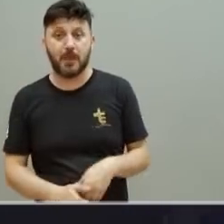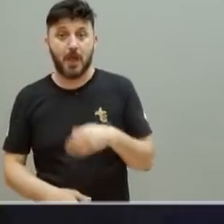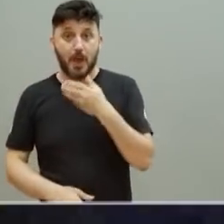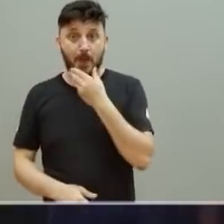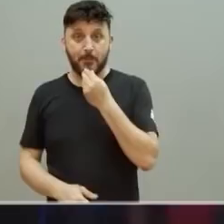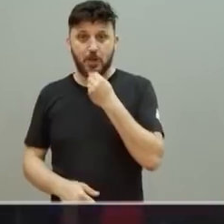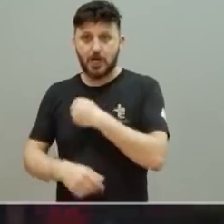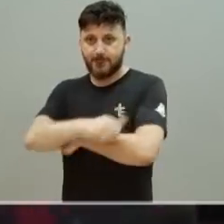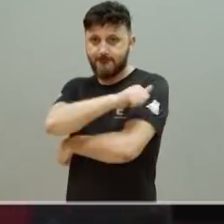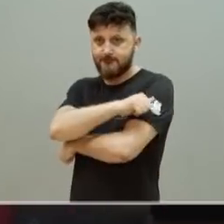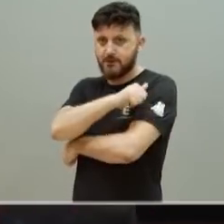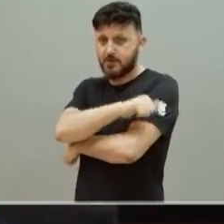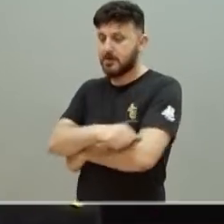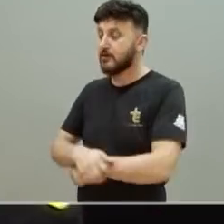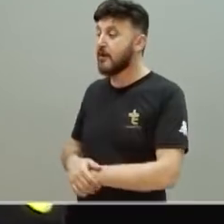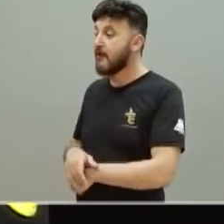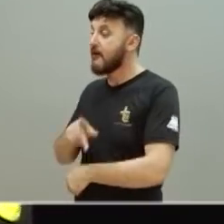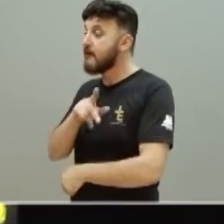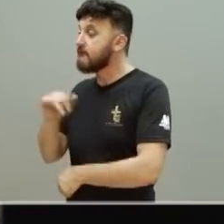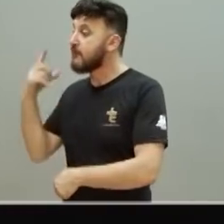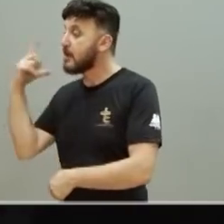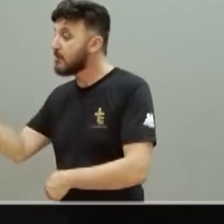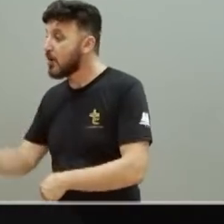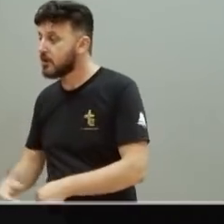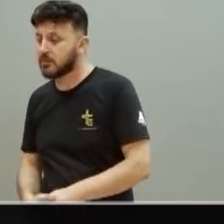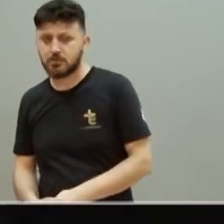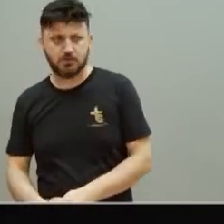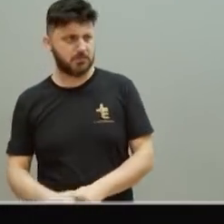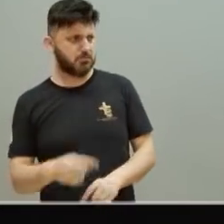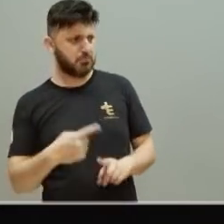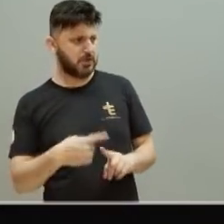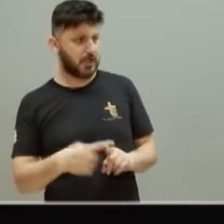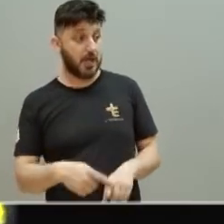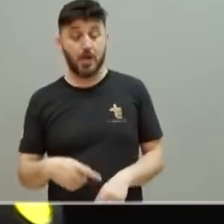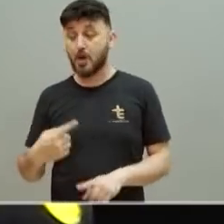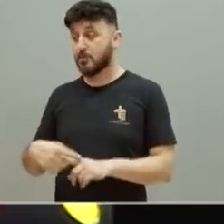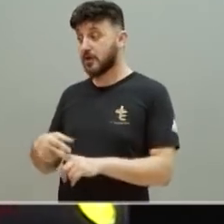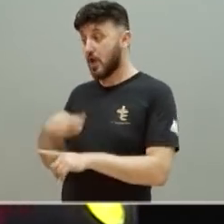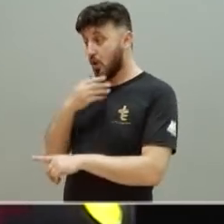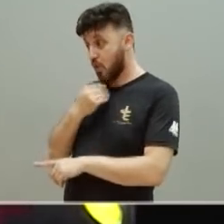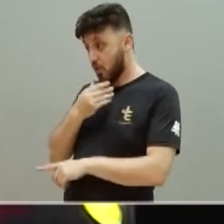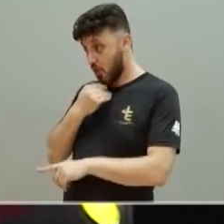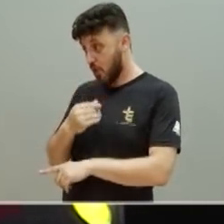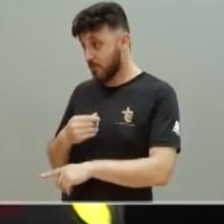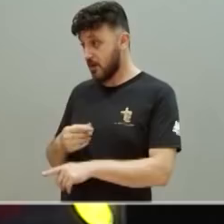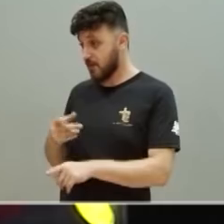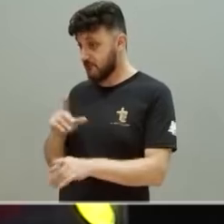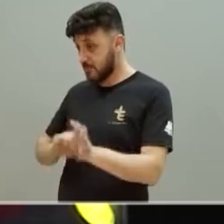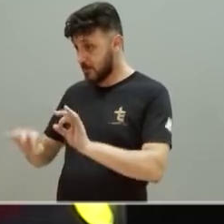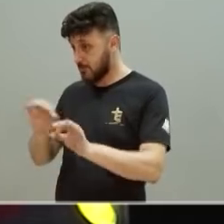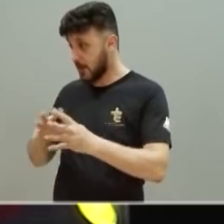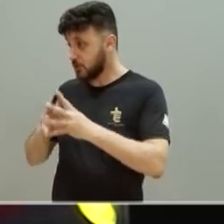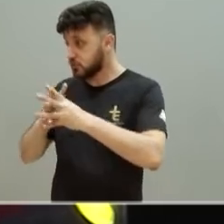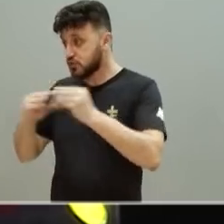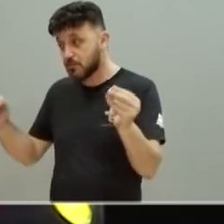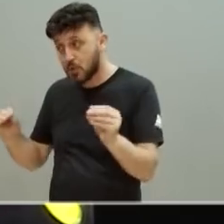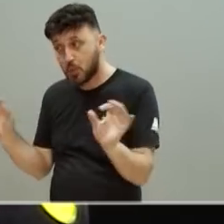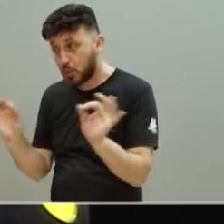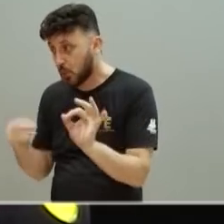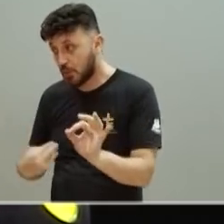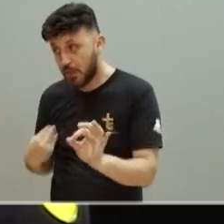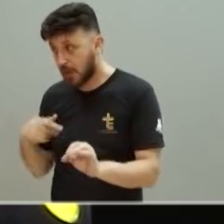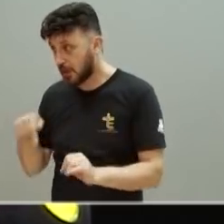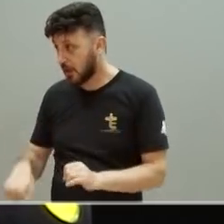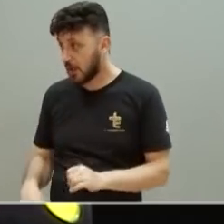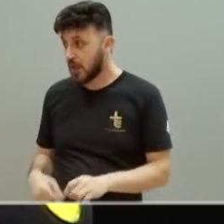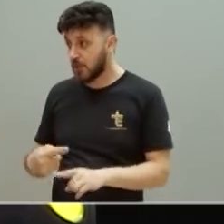embora. Ela falou: por quê? Porque o instrumentista, a hora que foi preparar a sua mesa de cirurgia, sumiu, não se encontra o